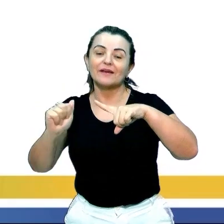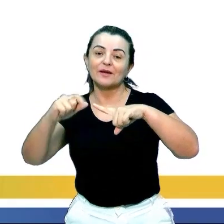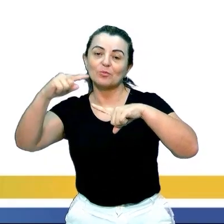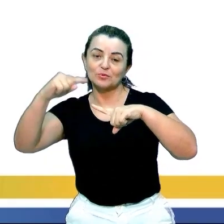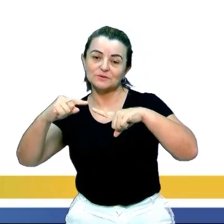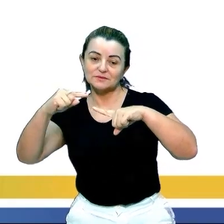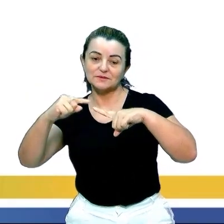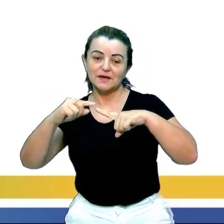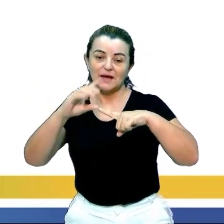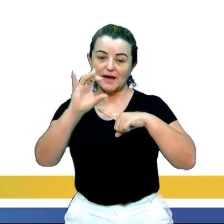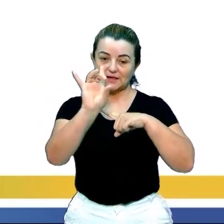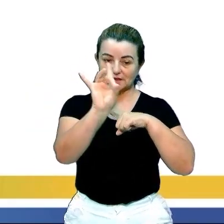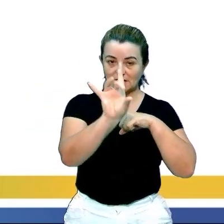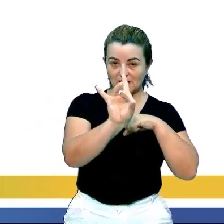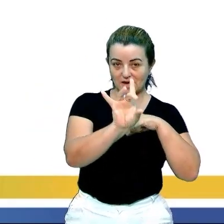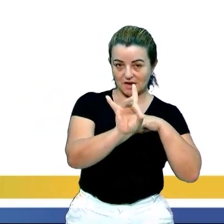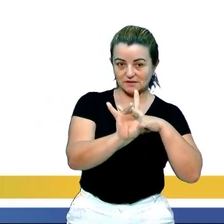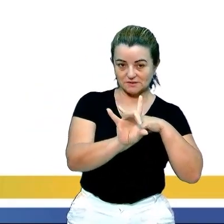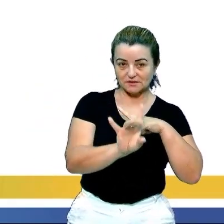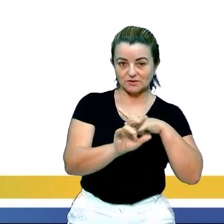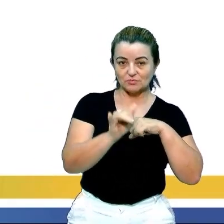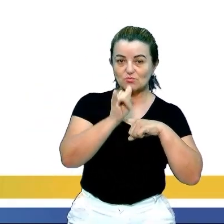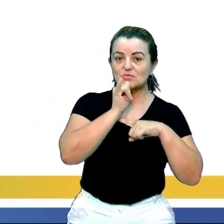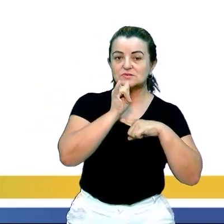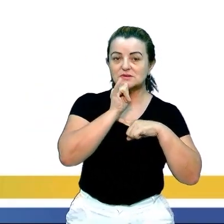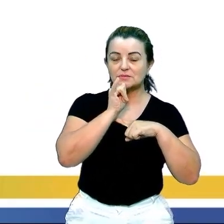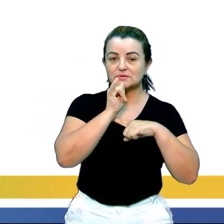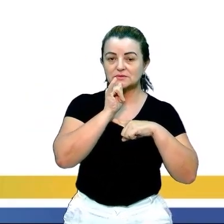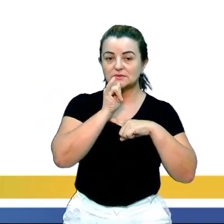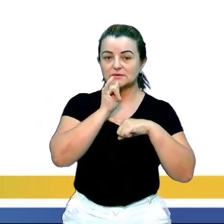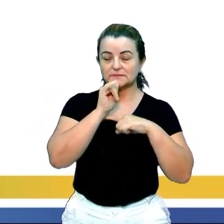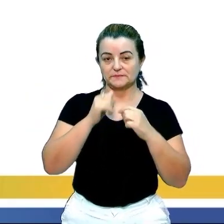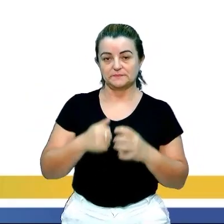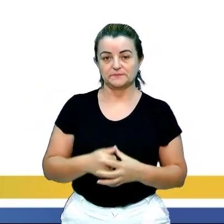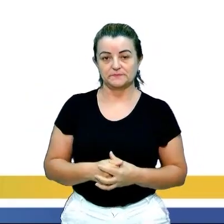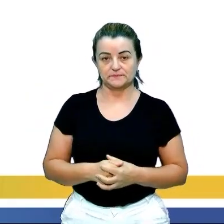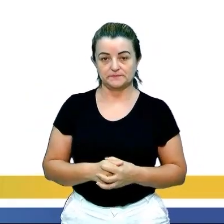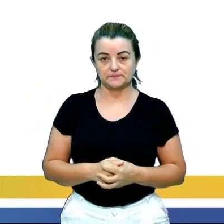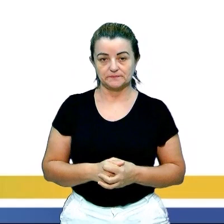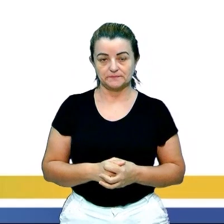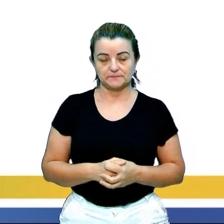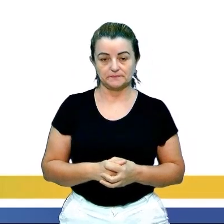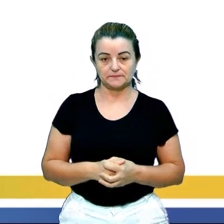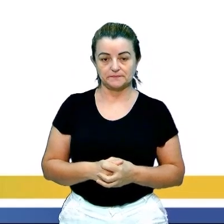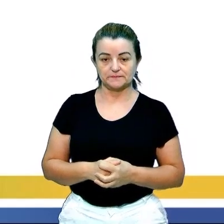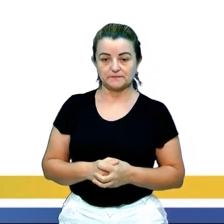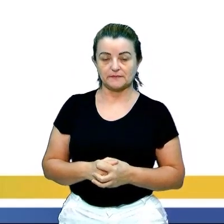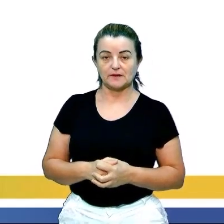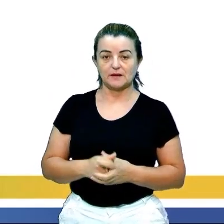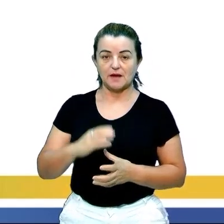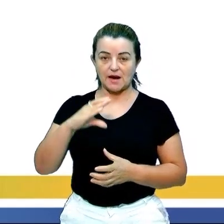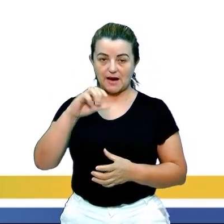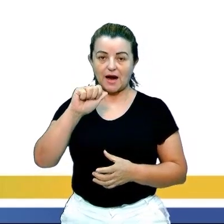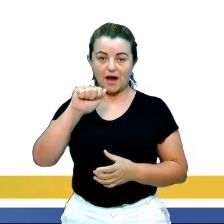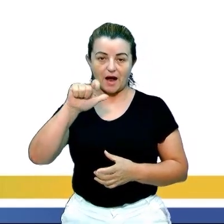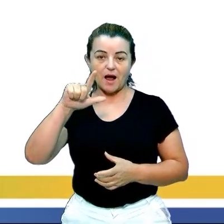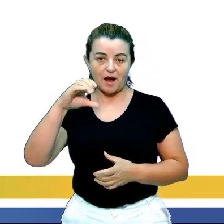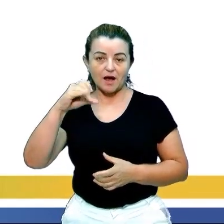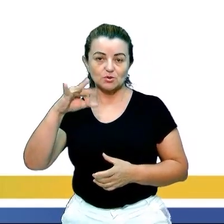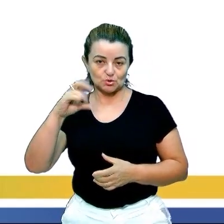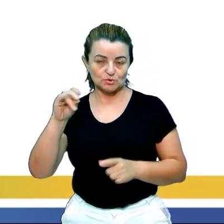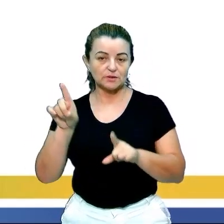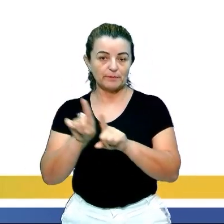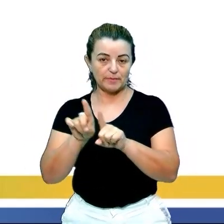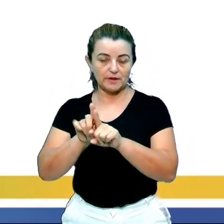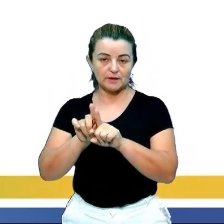sódio, lítio, cálcio, potássio, desculpa, são esses daí. O cálcio também, tá? Mas